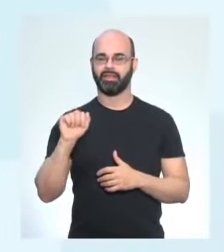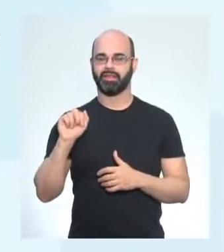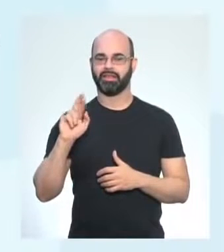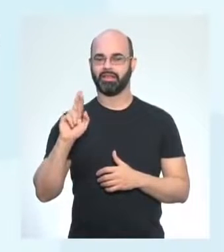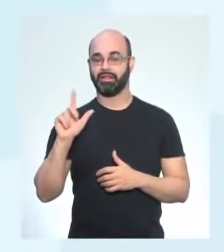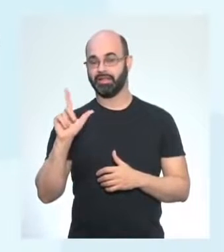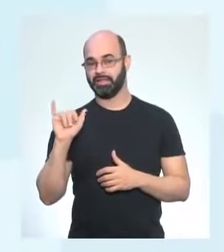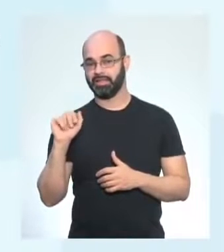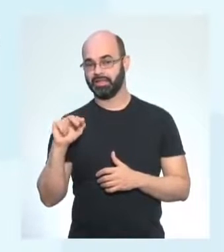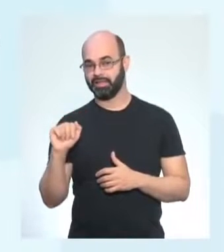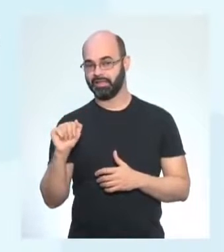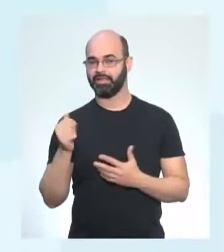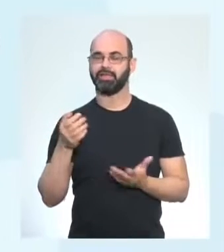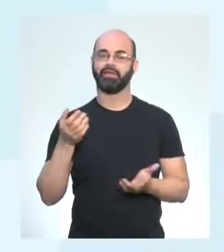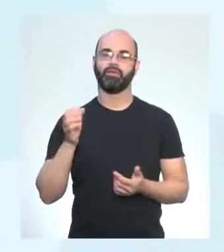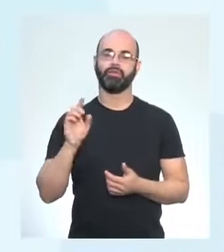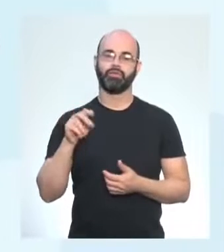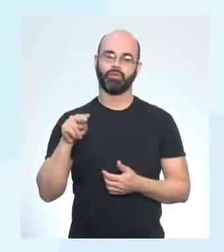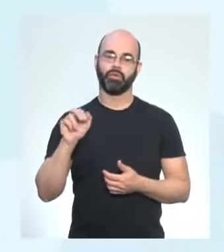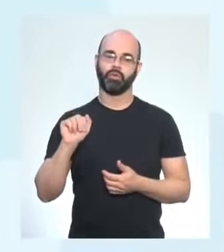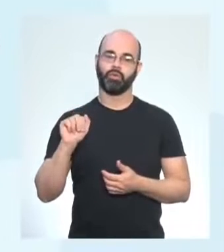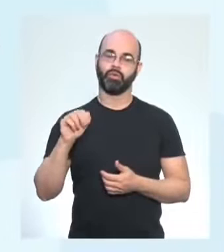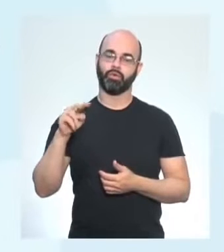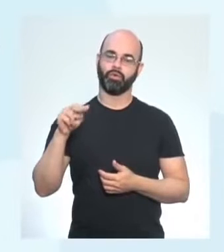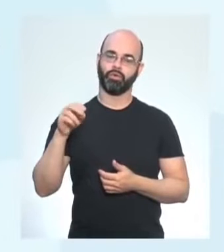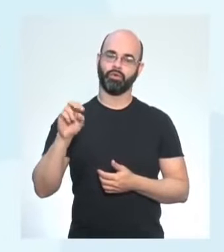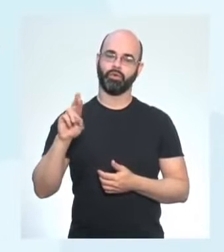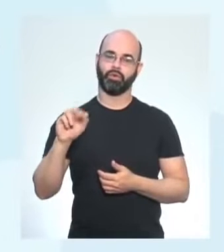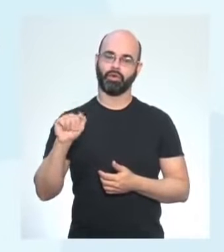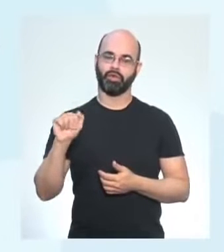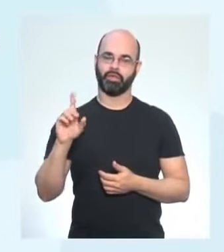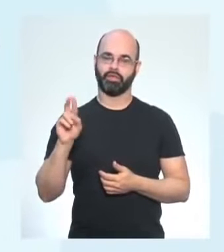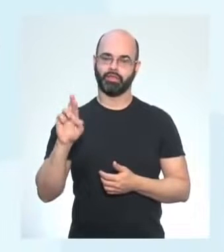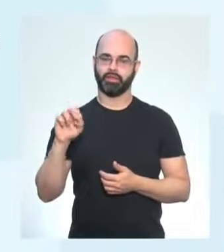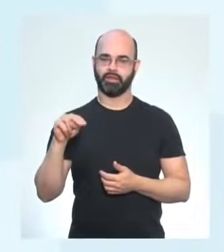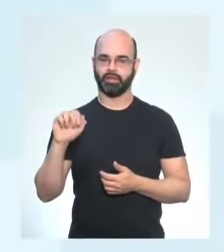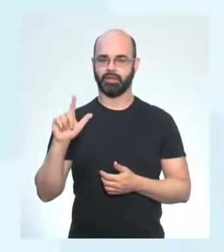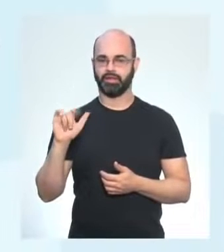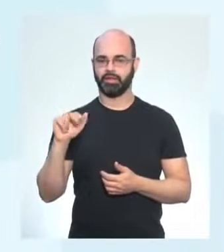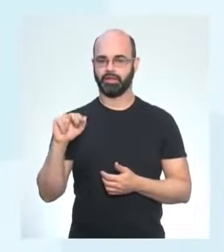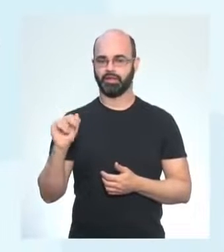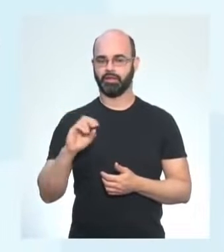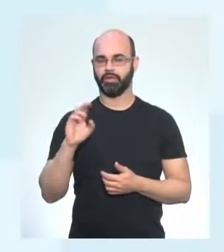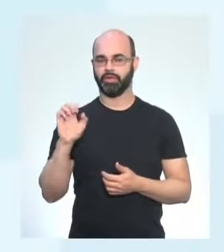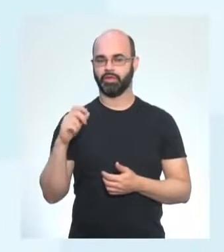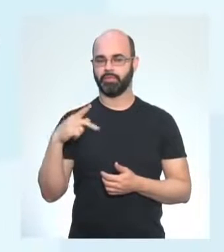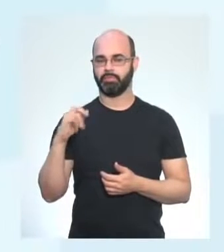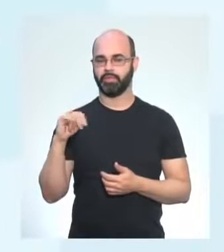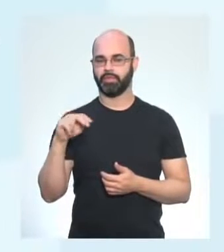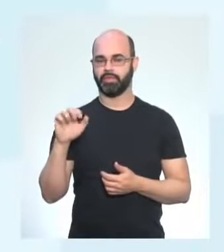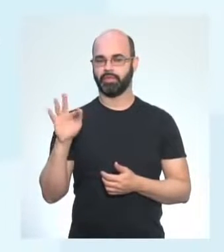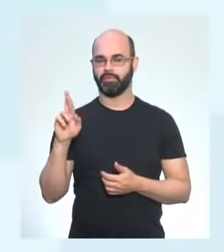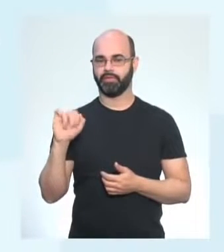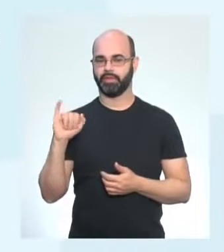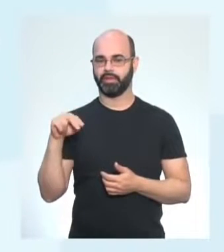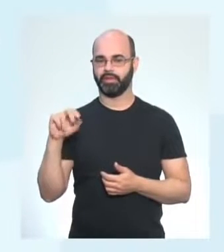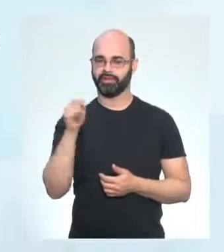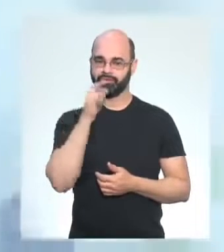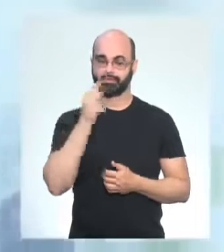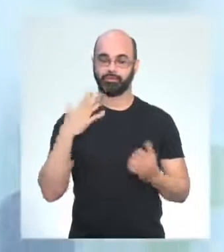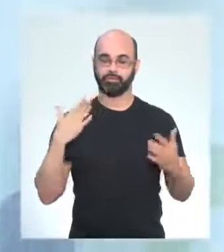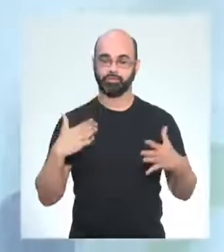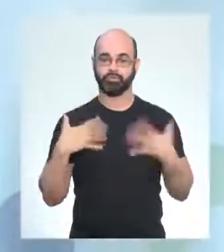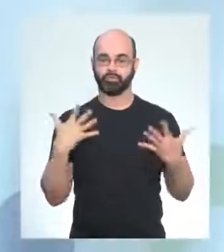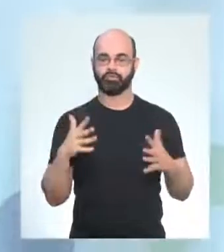se chama de epinefrina ou norepinefrina, tá bom? Que é aquele hormônio que quando você toma um susto te